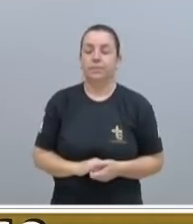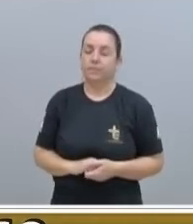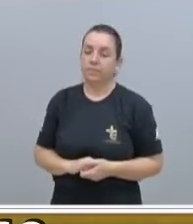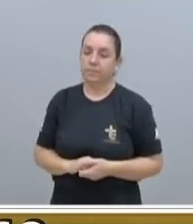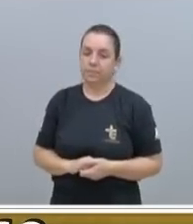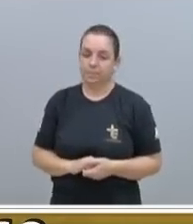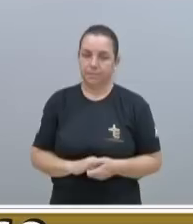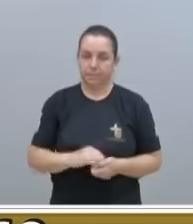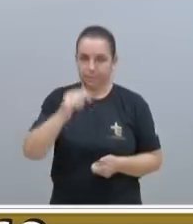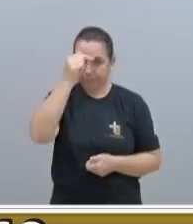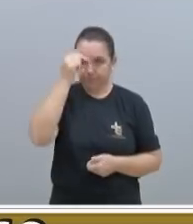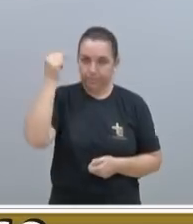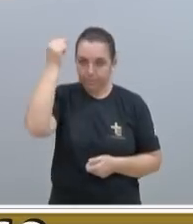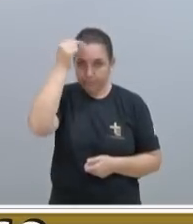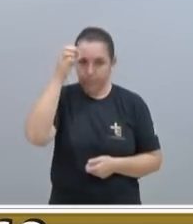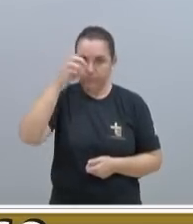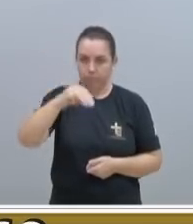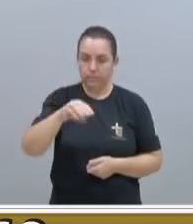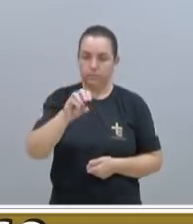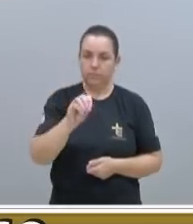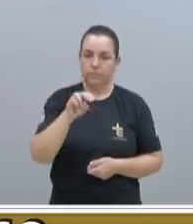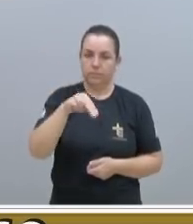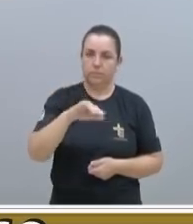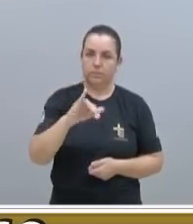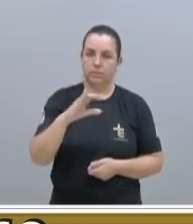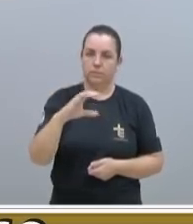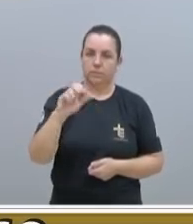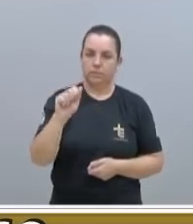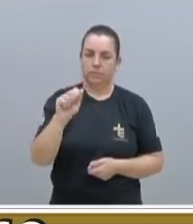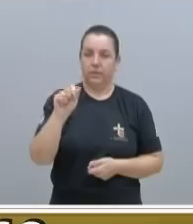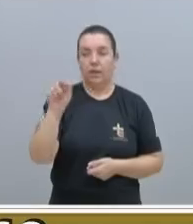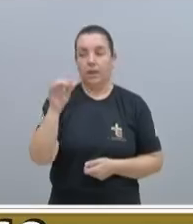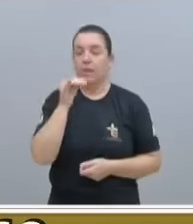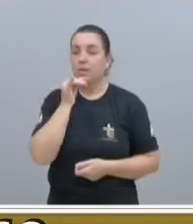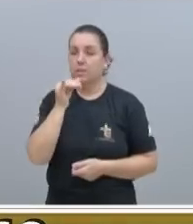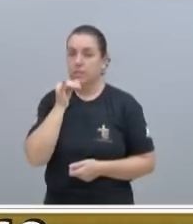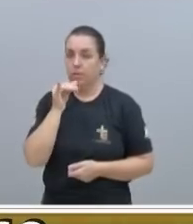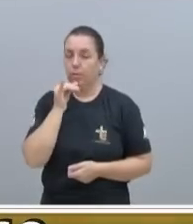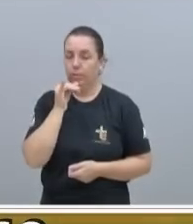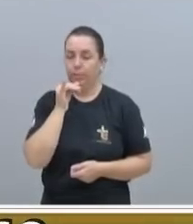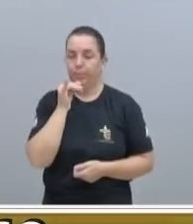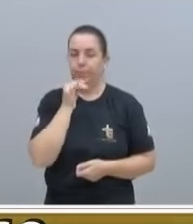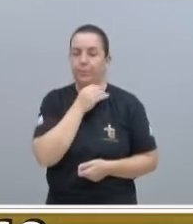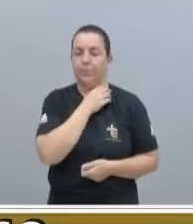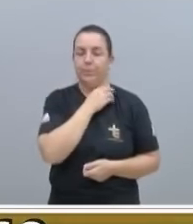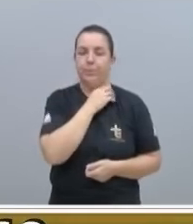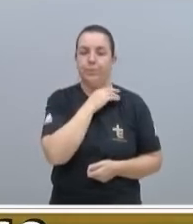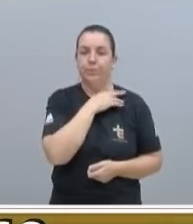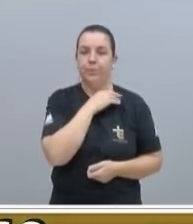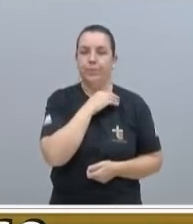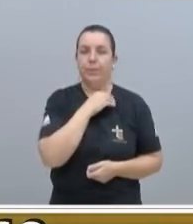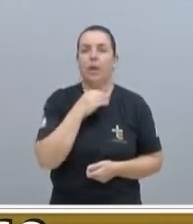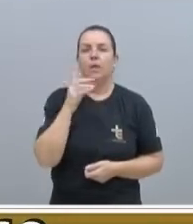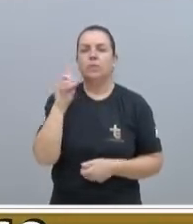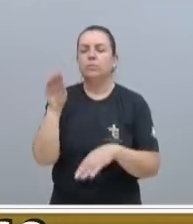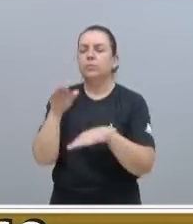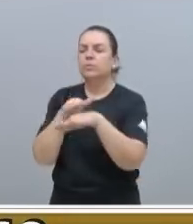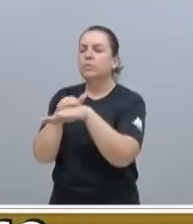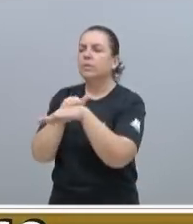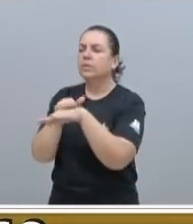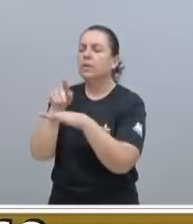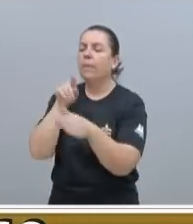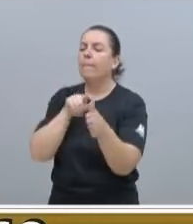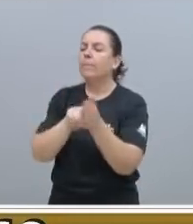santa mônica todo mundo cita como exemplo e num diálogo perguntaram a ela